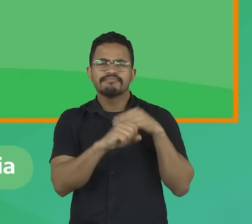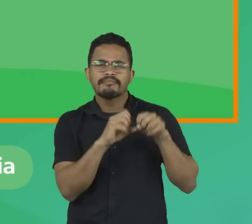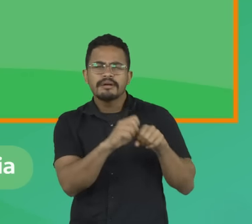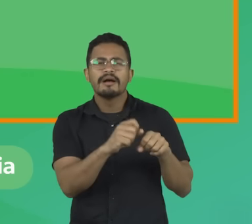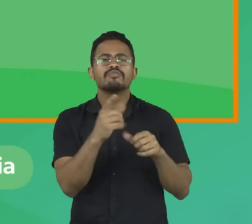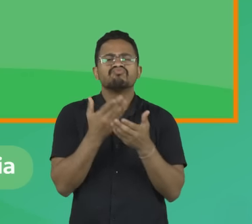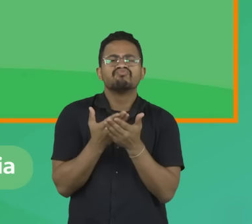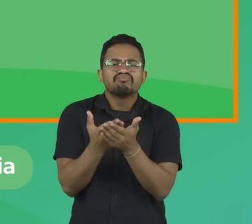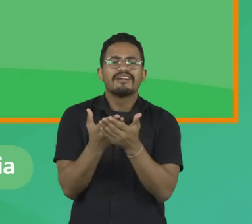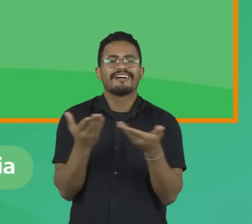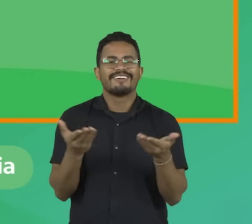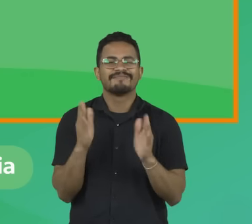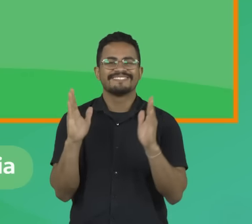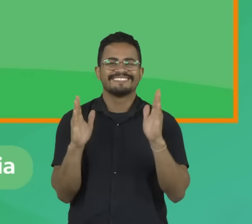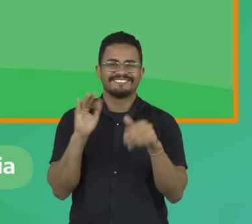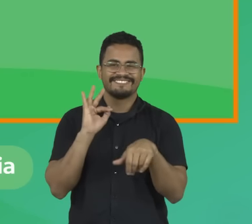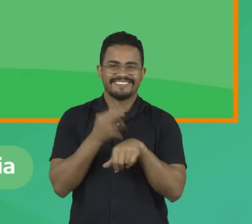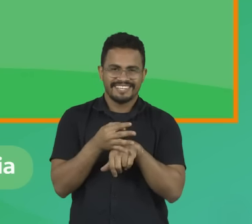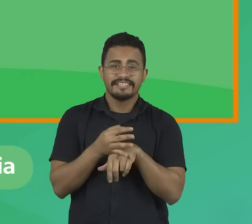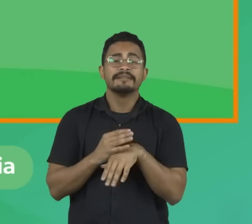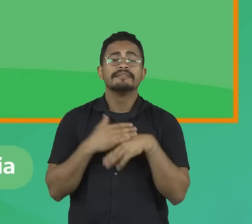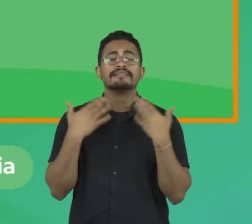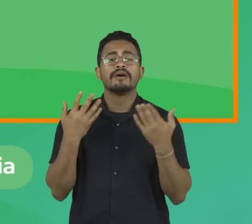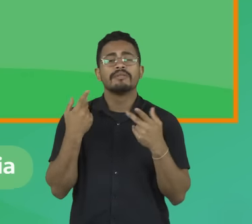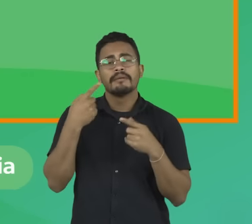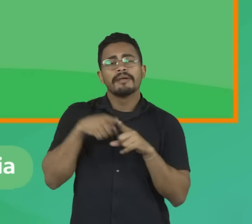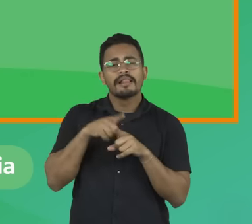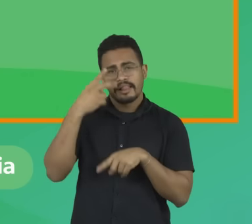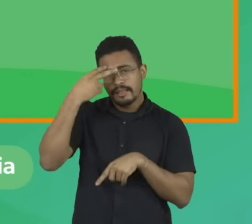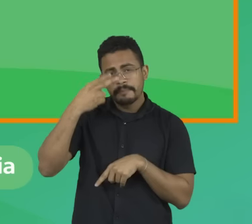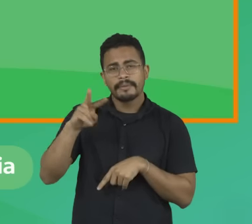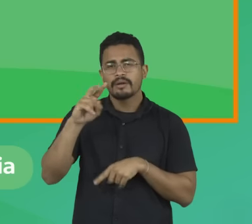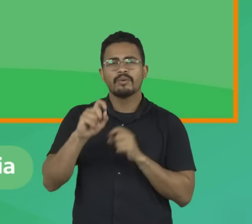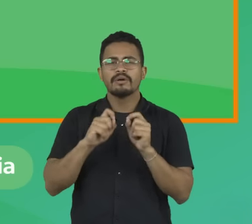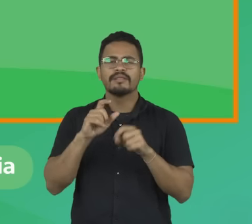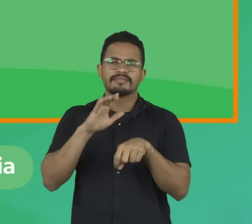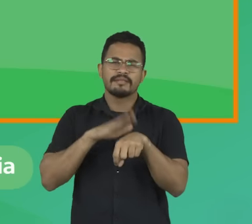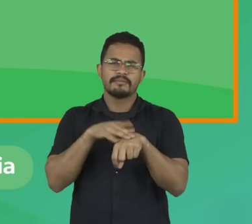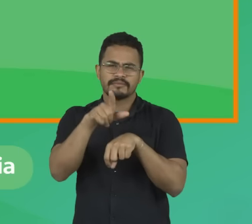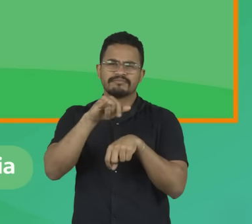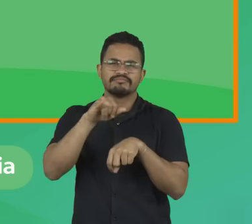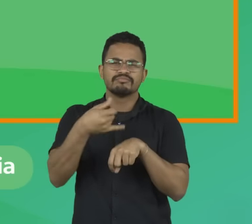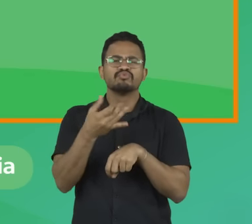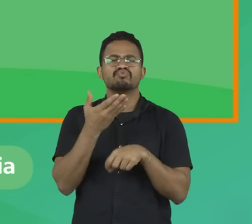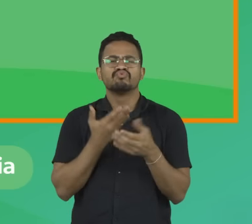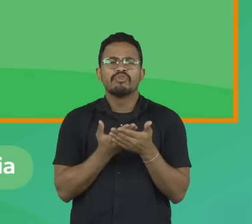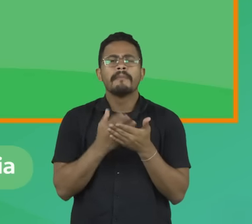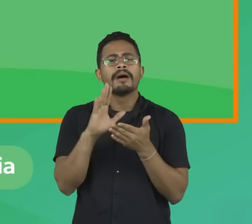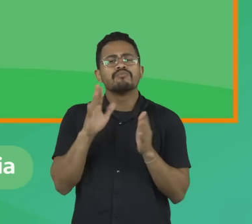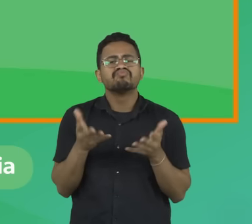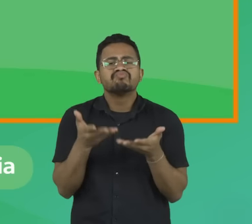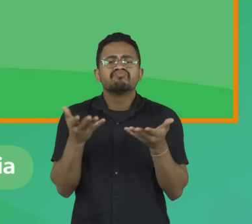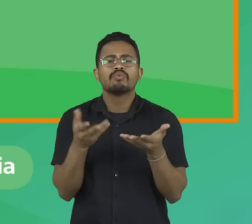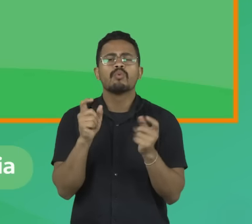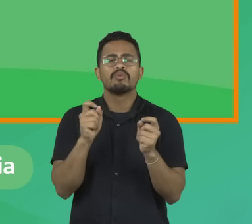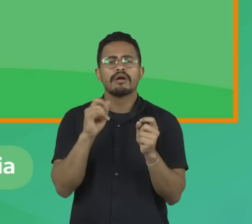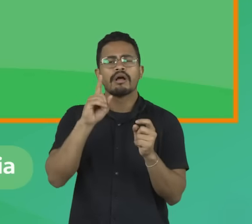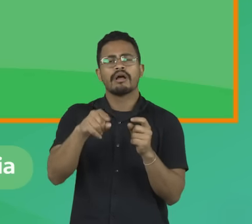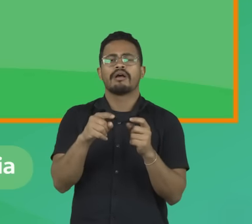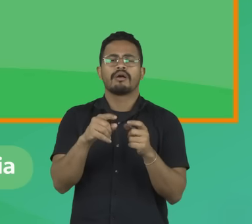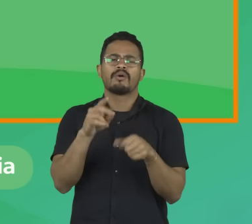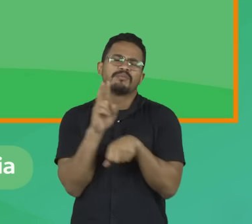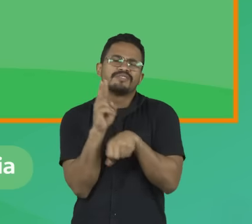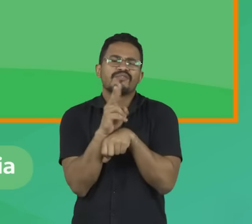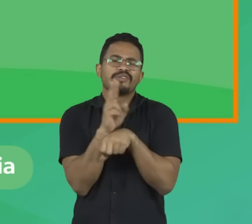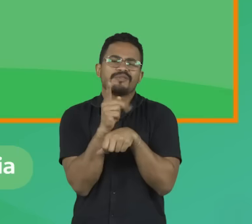estudar agora nesse período de férias, lembrando. É um tempinho que você está tirando para estudar, mas é um incentivo, é um investimento